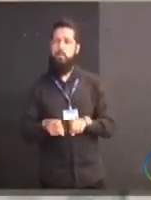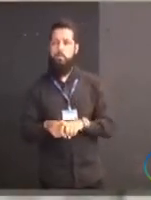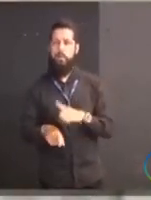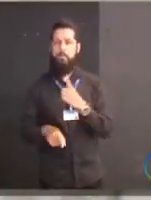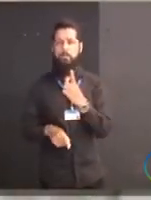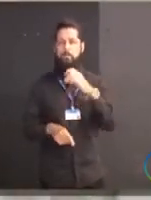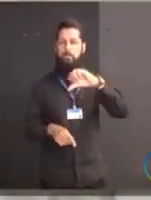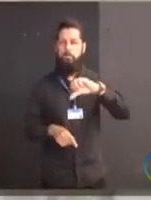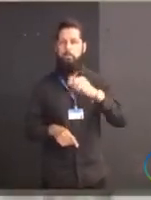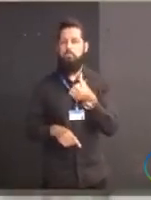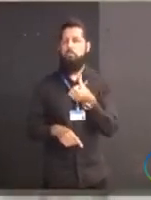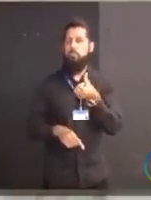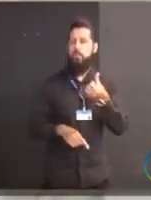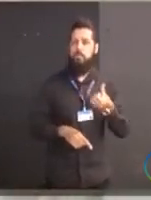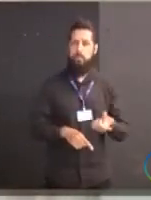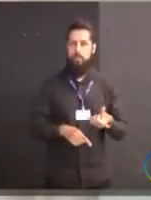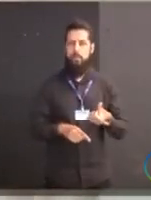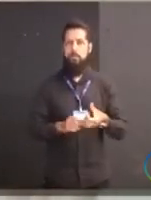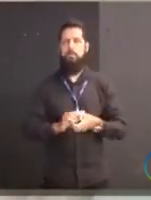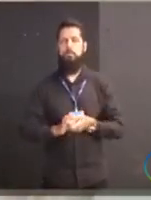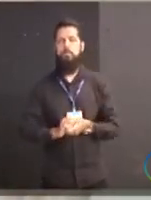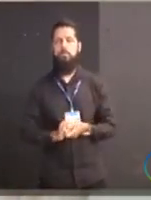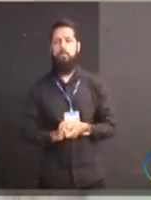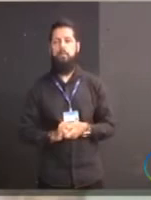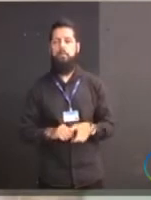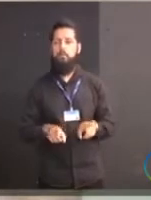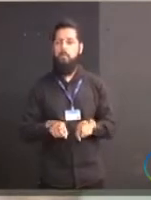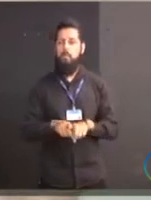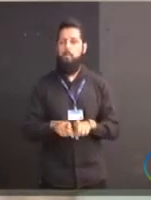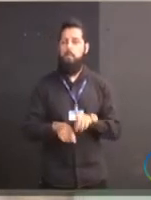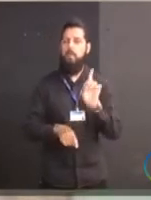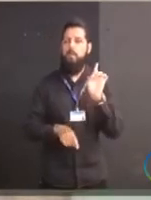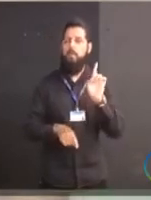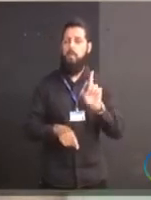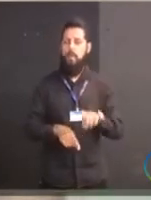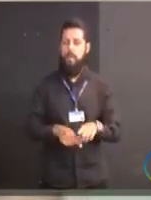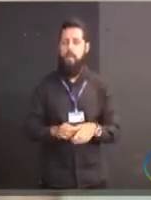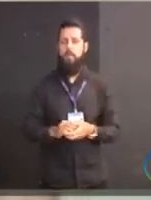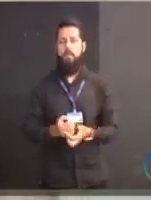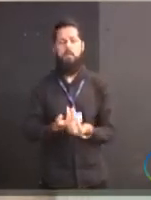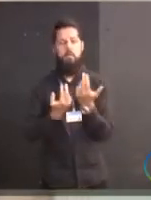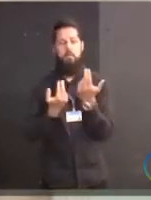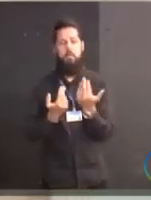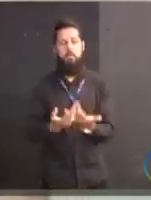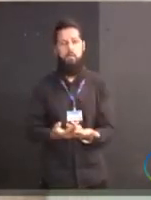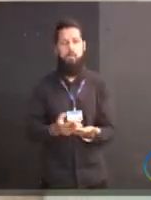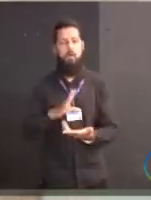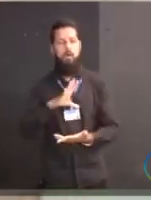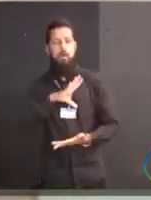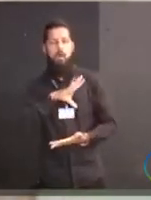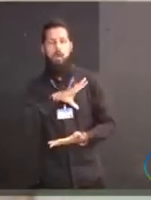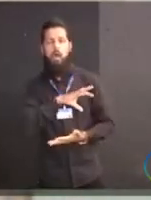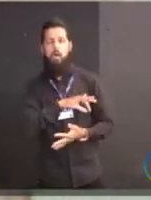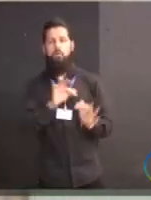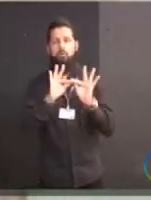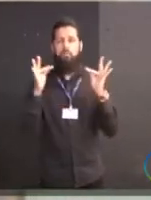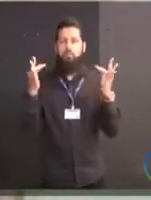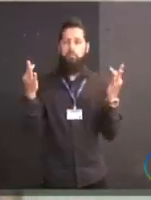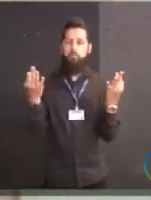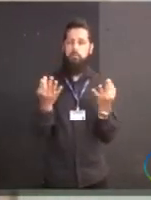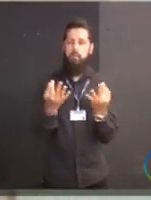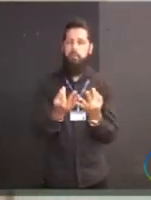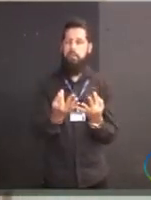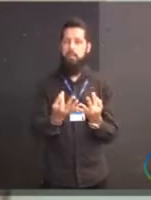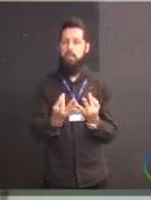1966 é diferente do que se verifica no Brasil. O amor fraterno, o chamado calor